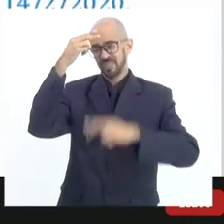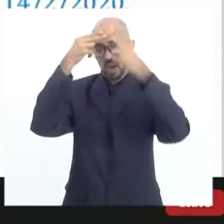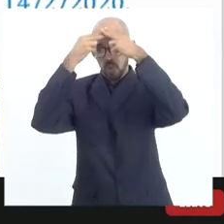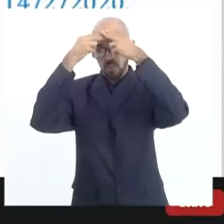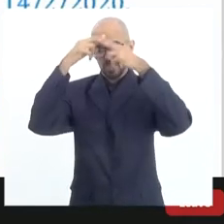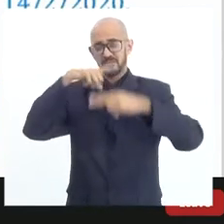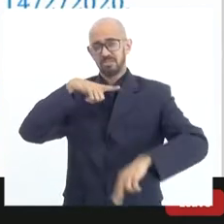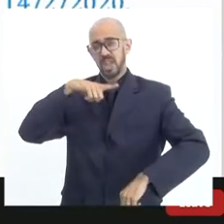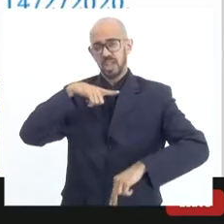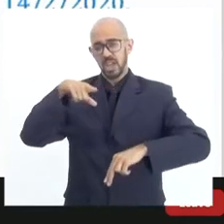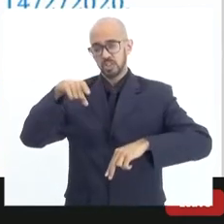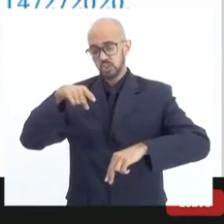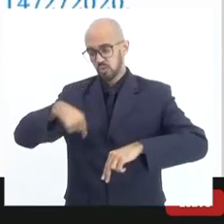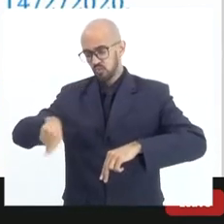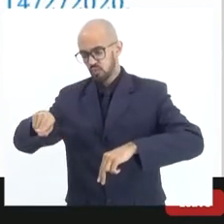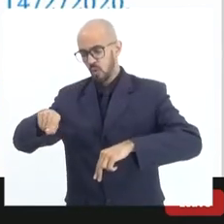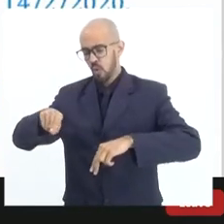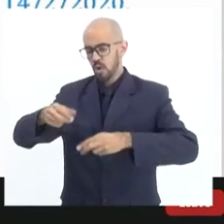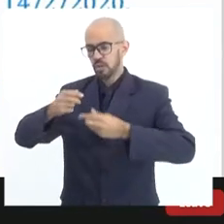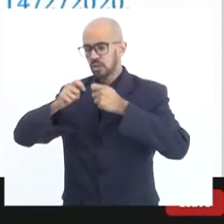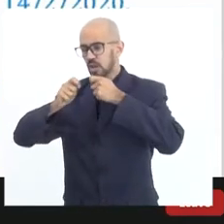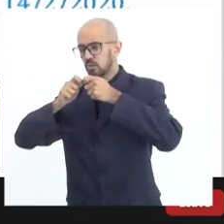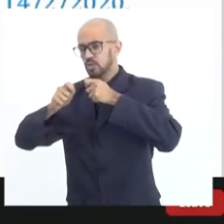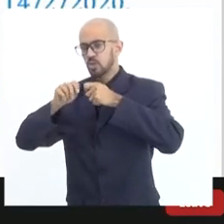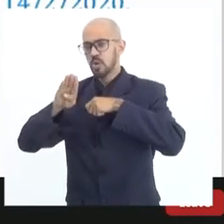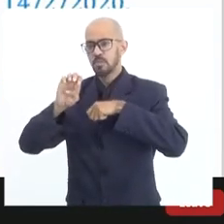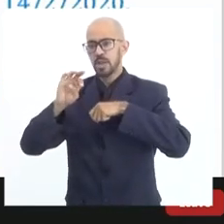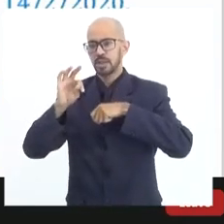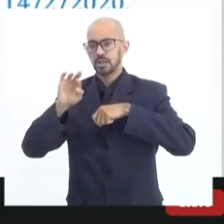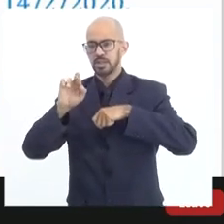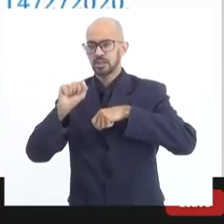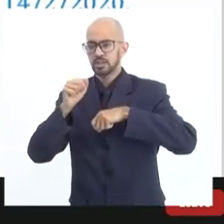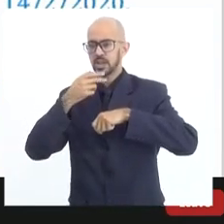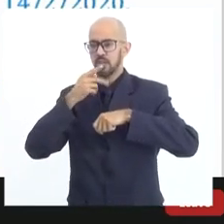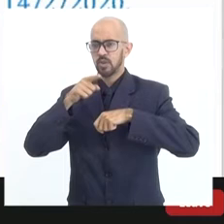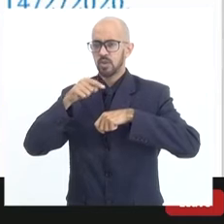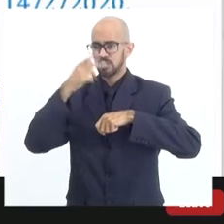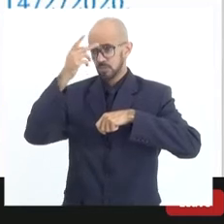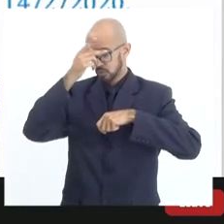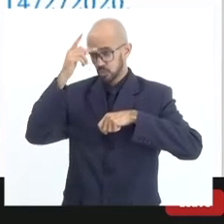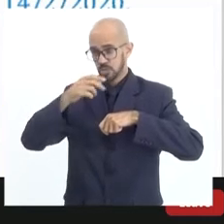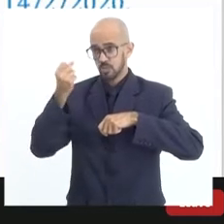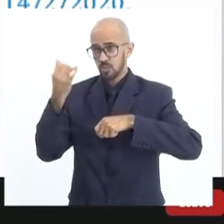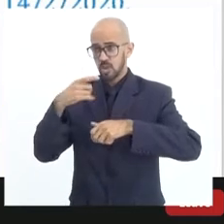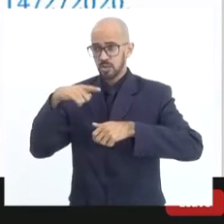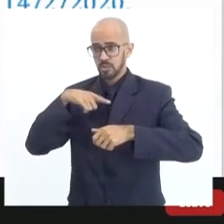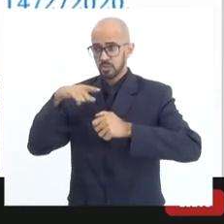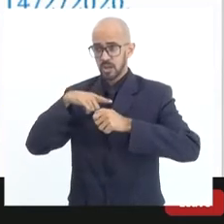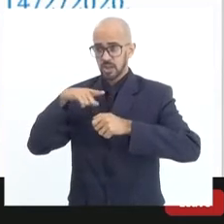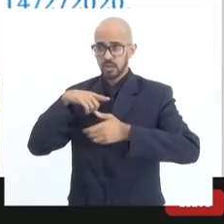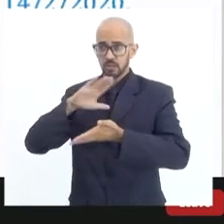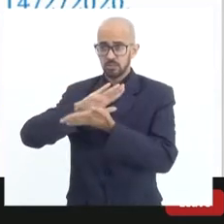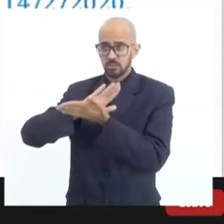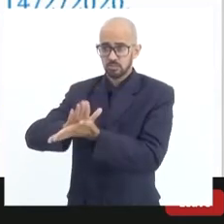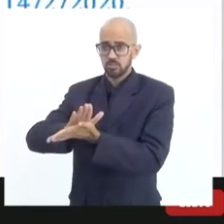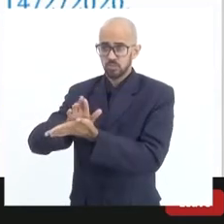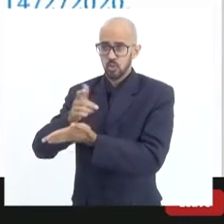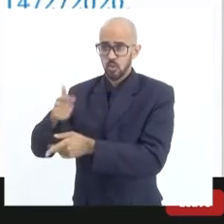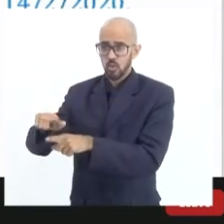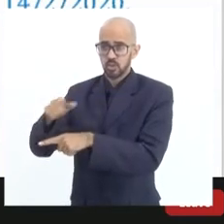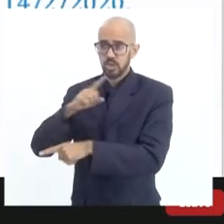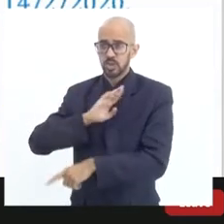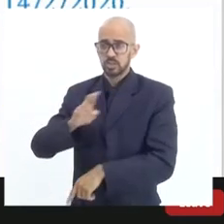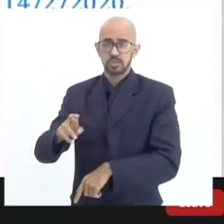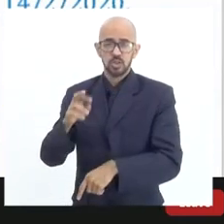nós procuramos a Beatriz, ouvimos a Beatriz, e ela diz, as pessoas, quando fazem a intolerância, o racismo contra a religião, elas